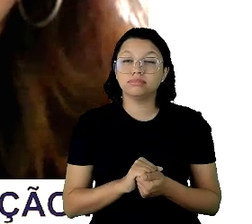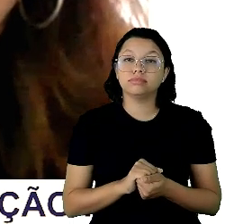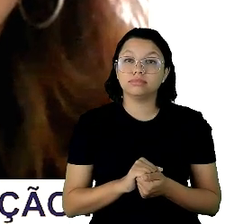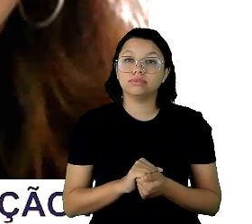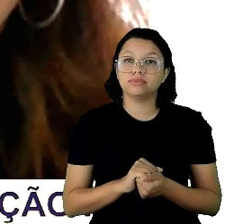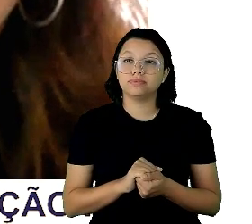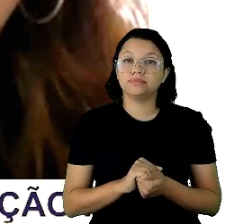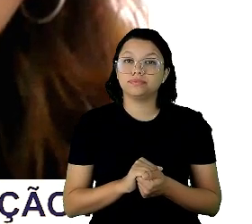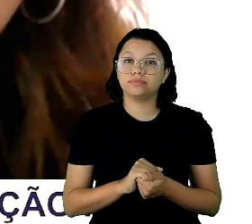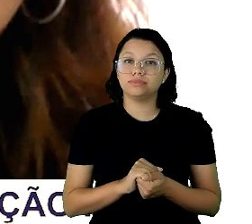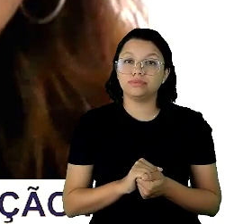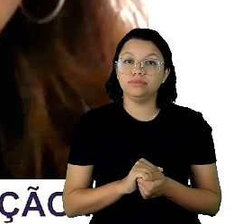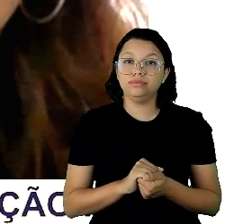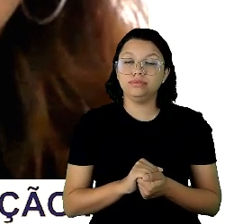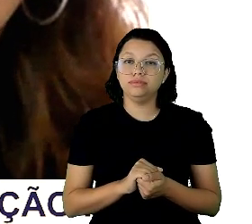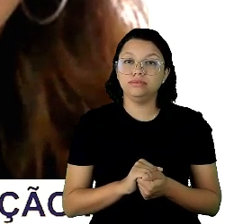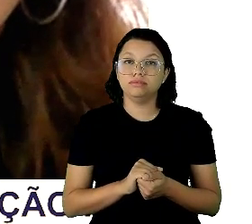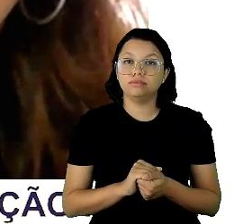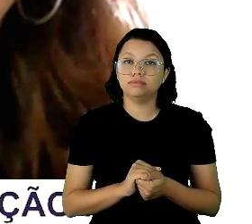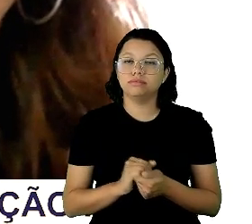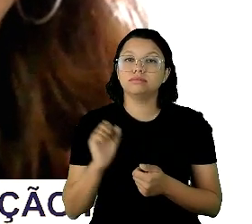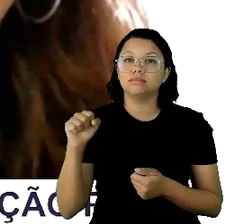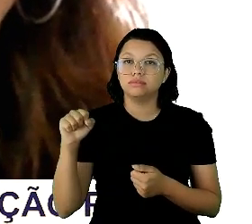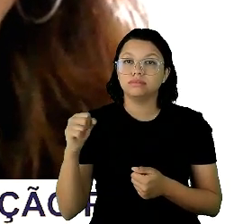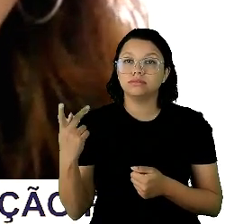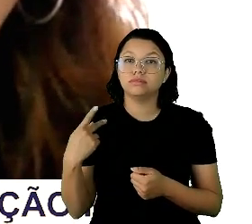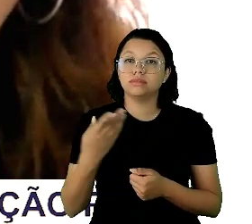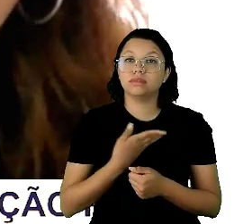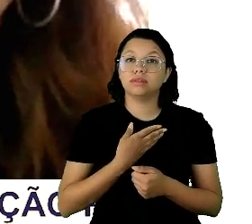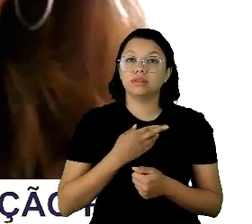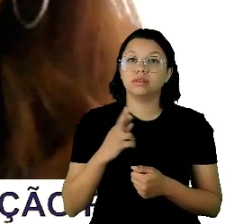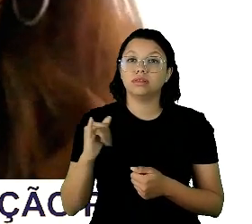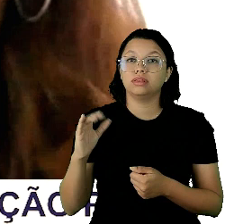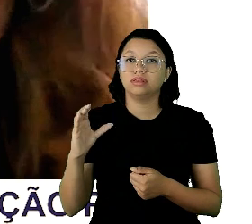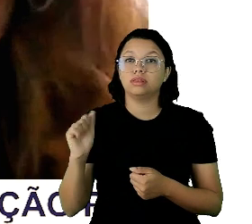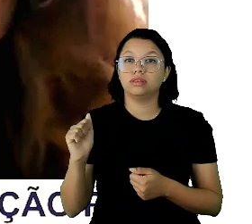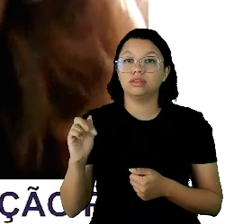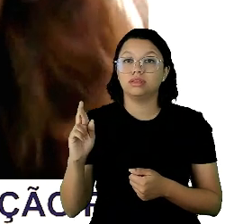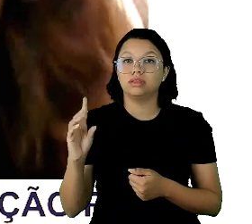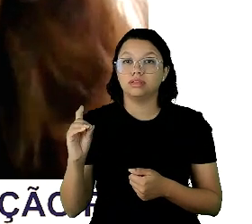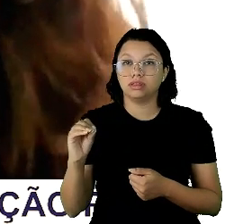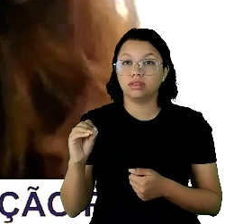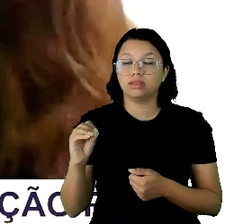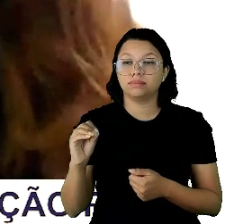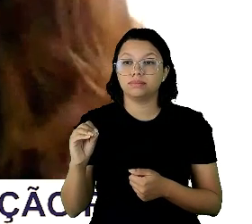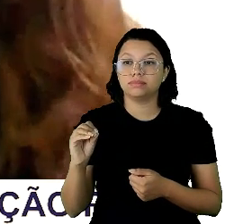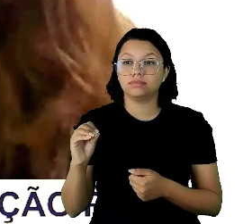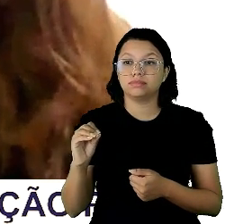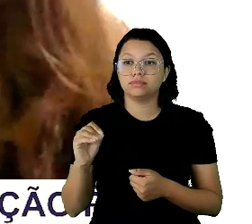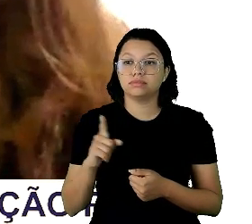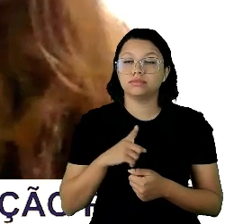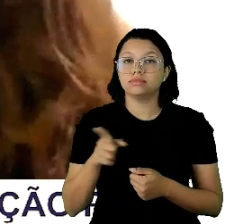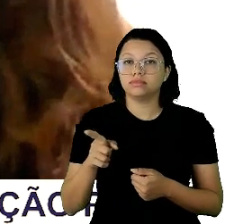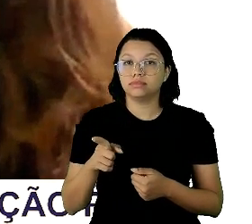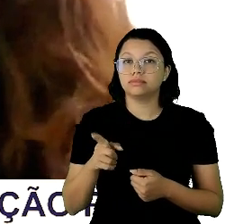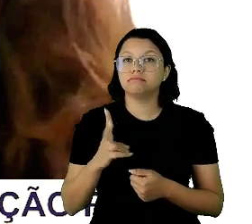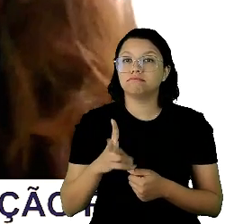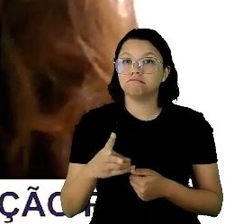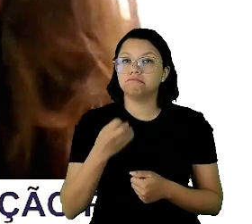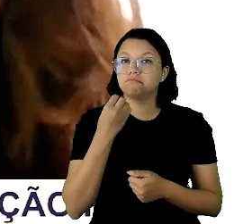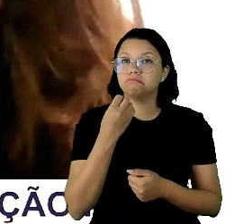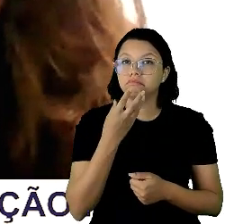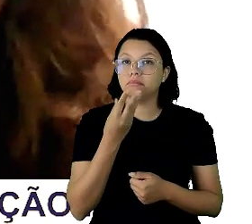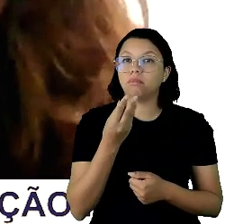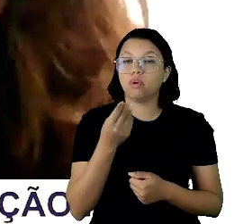O nosso colega Ricardo, que ele é sempre muito presente